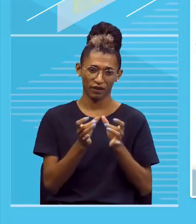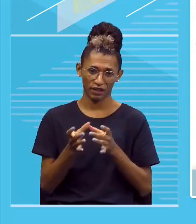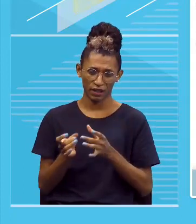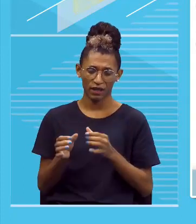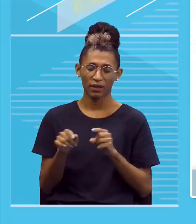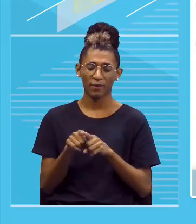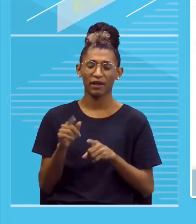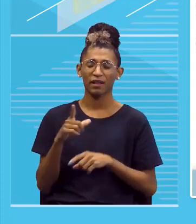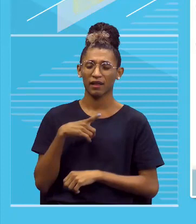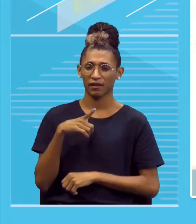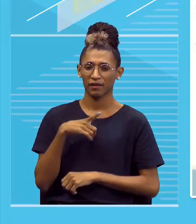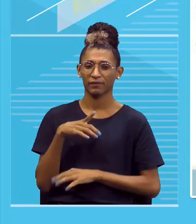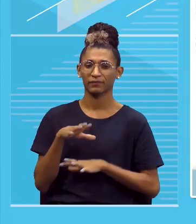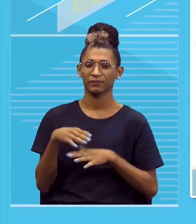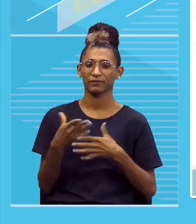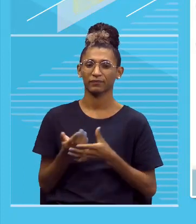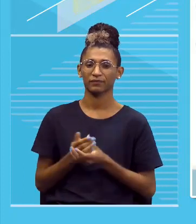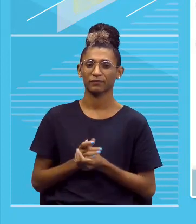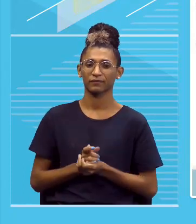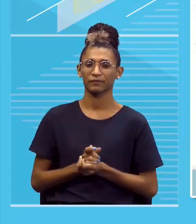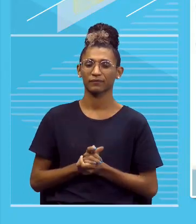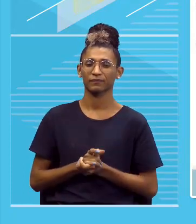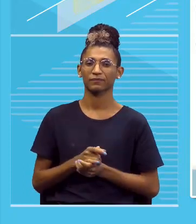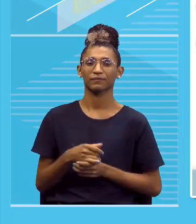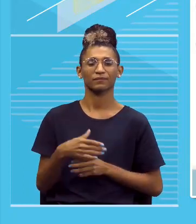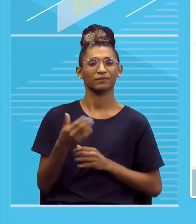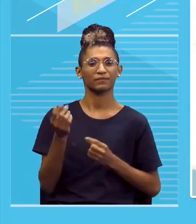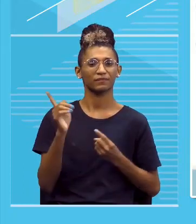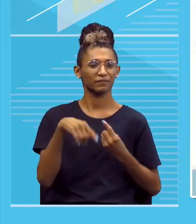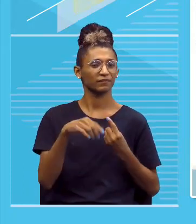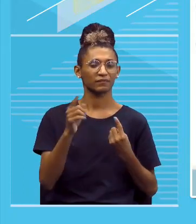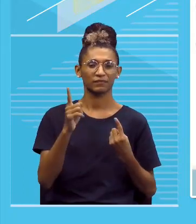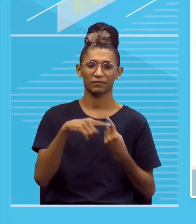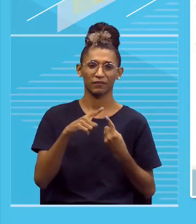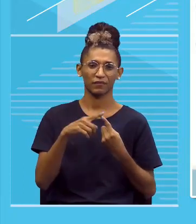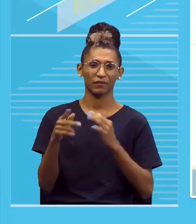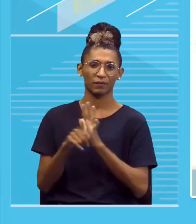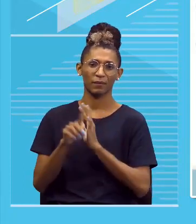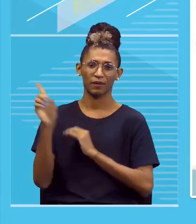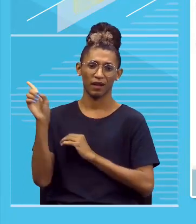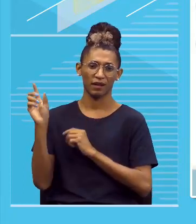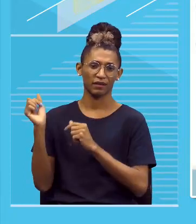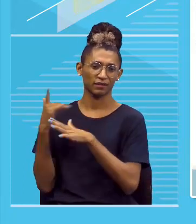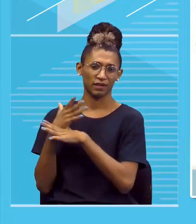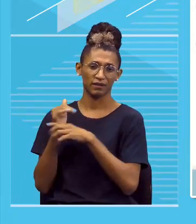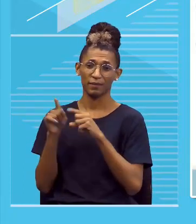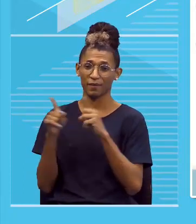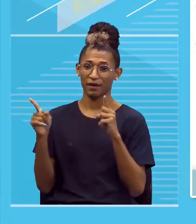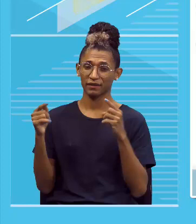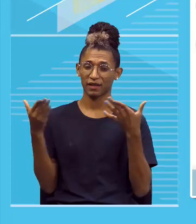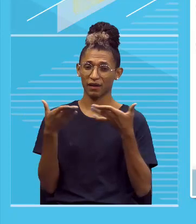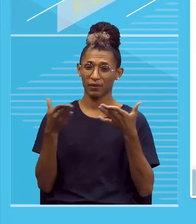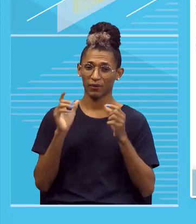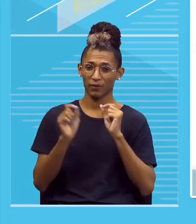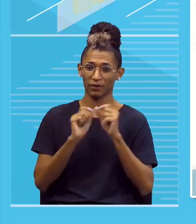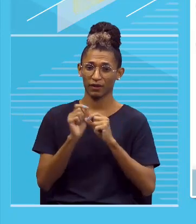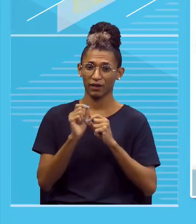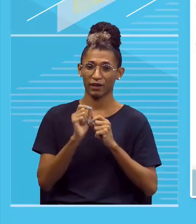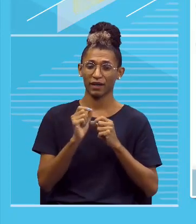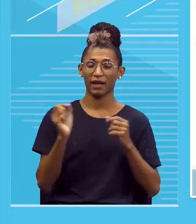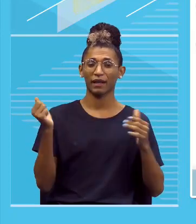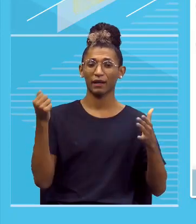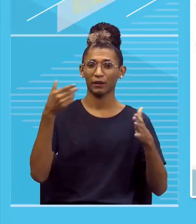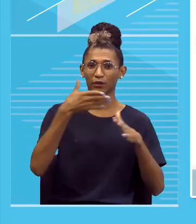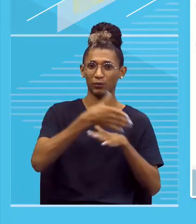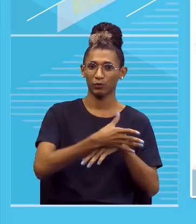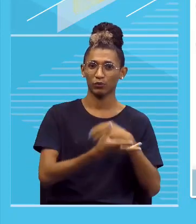olha só que era uma atividades típicas da cidade só que agora ganharam o